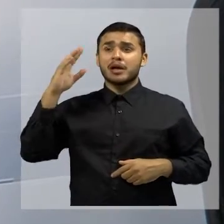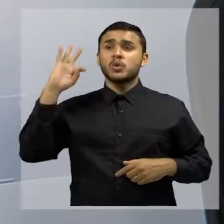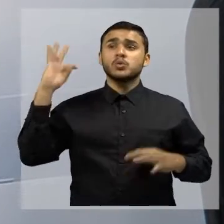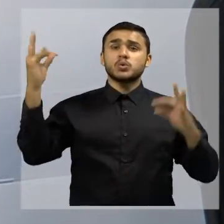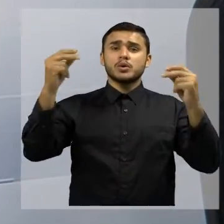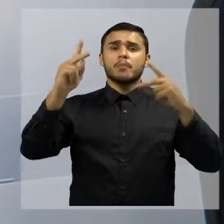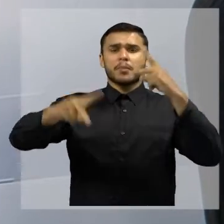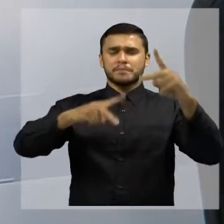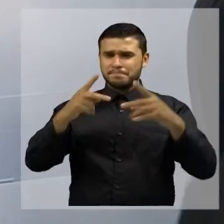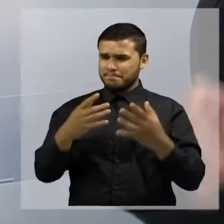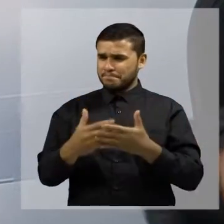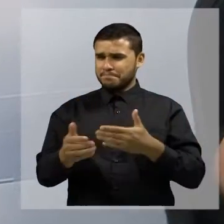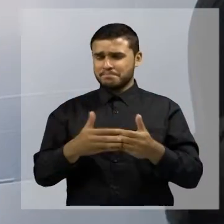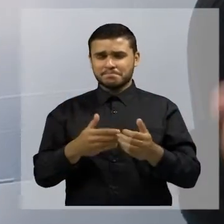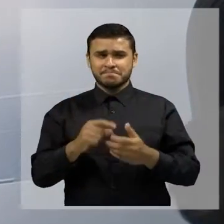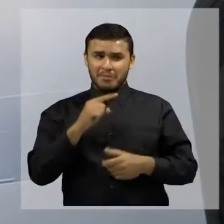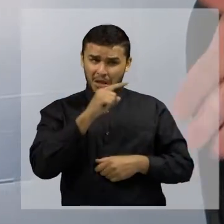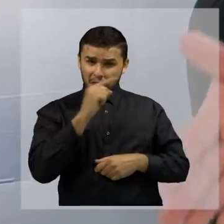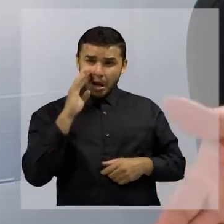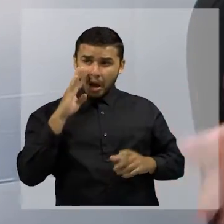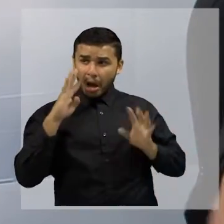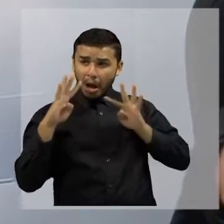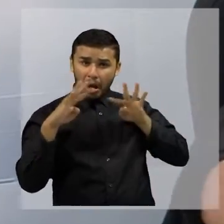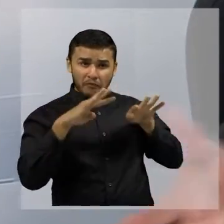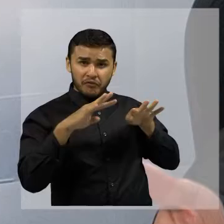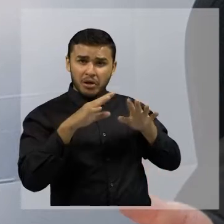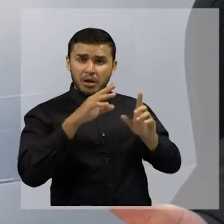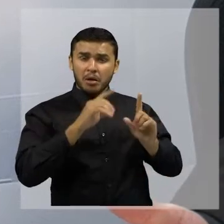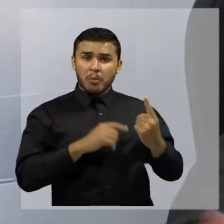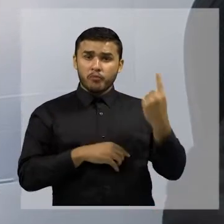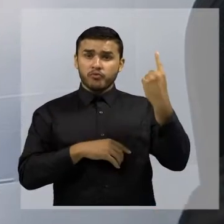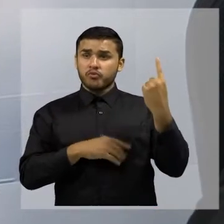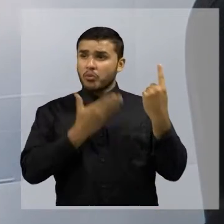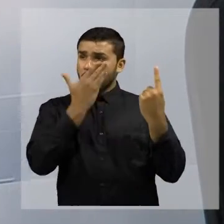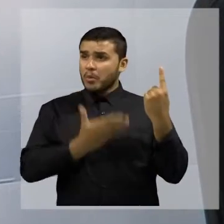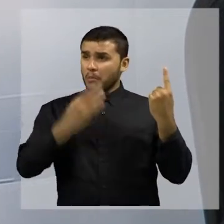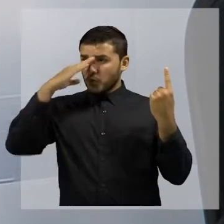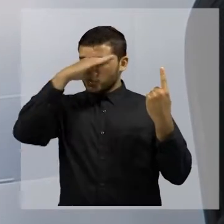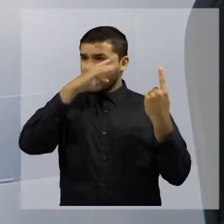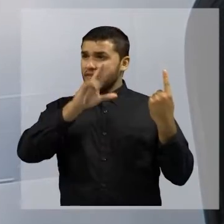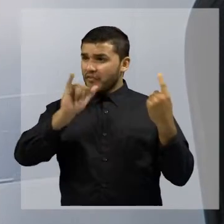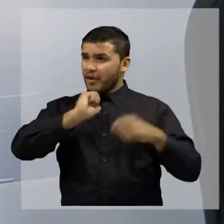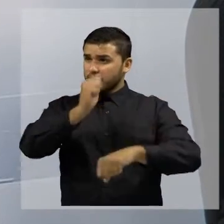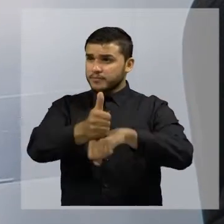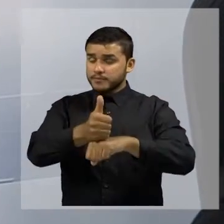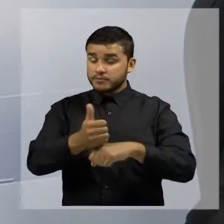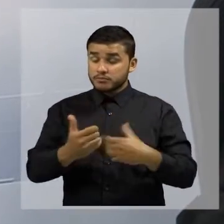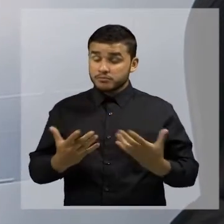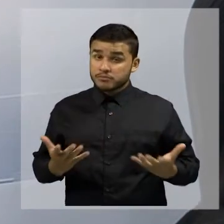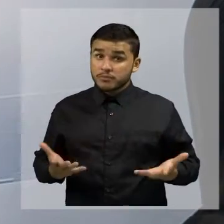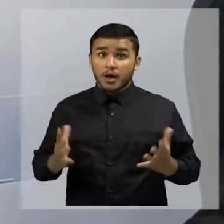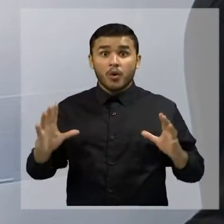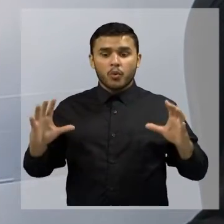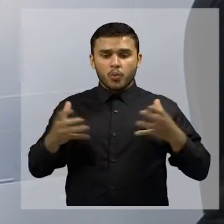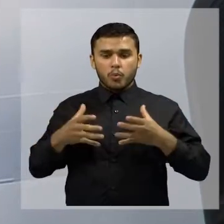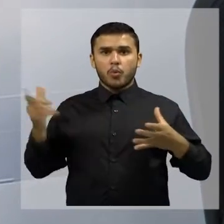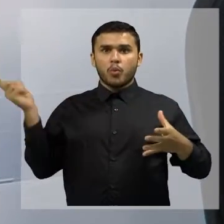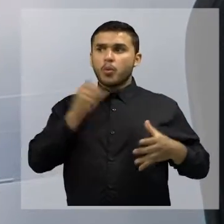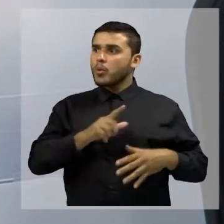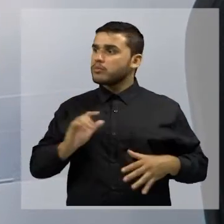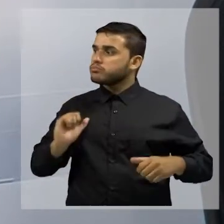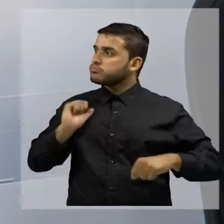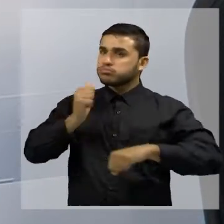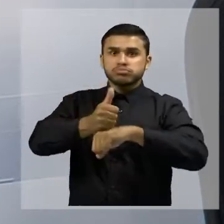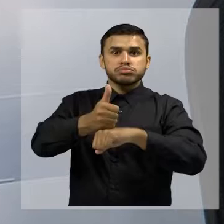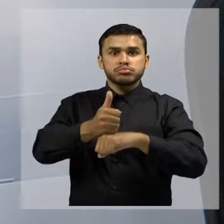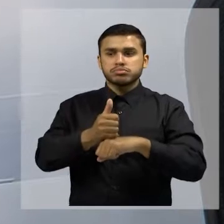nem chegasse ao segundo turno. Se chegasse ao segundo turno, seria derrotado qualquer outro candidato. Só que essa chapa majoritária venceu.